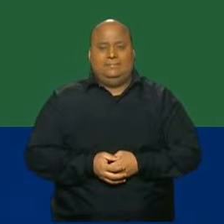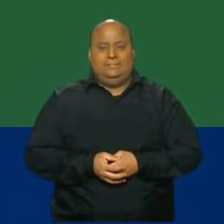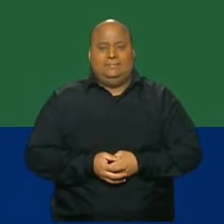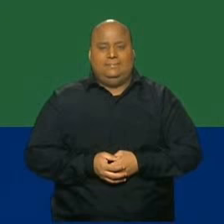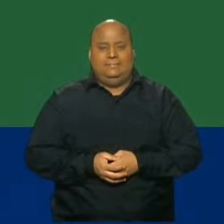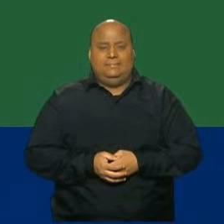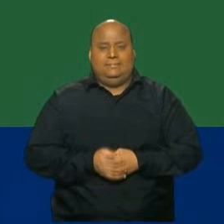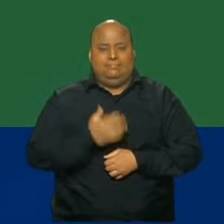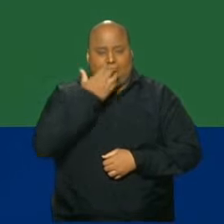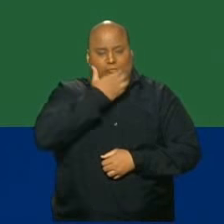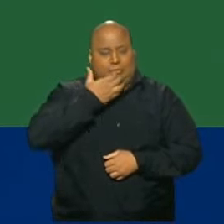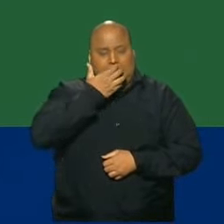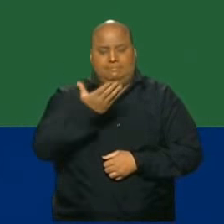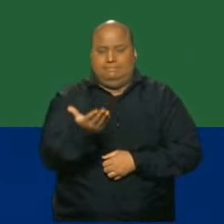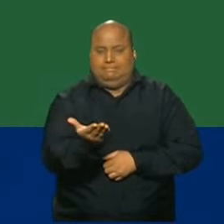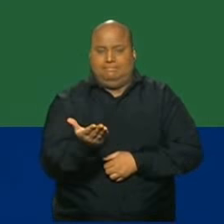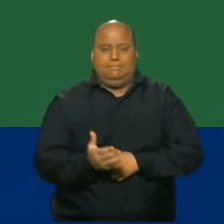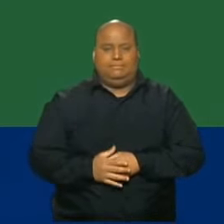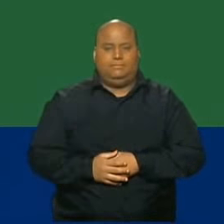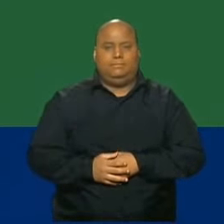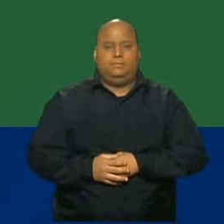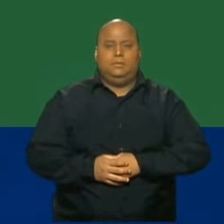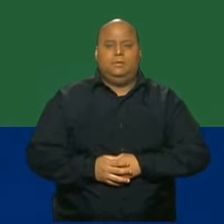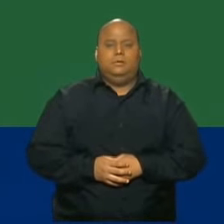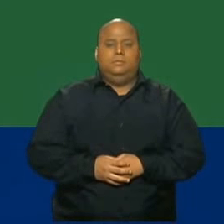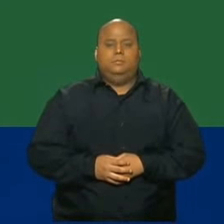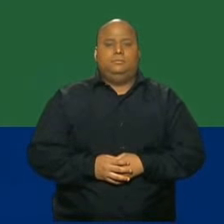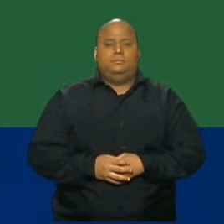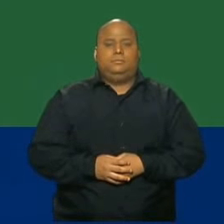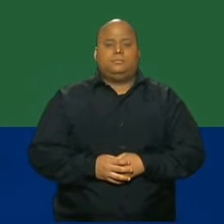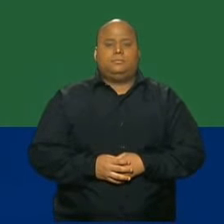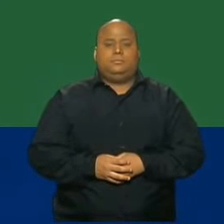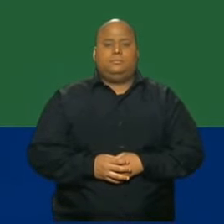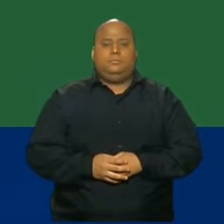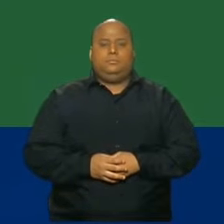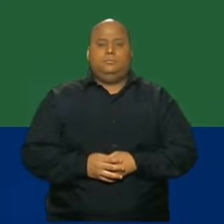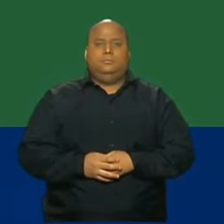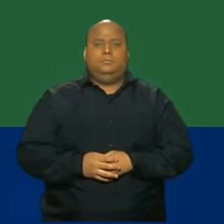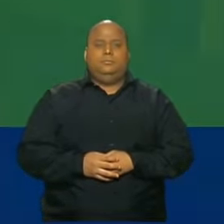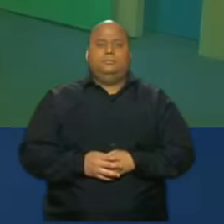E dar a luz. A vida.